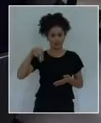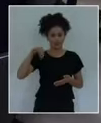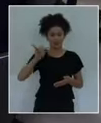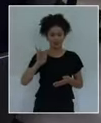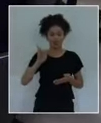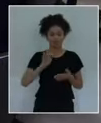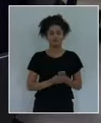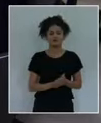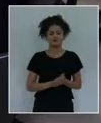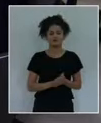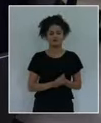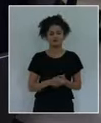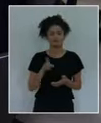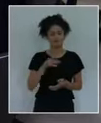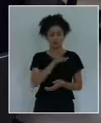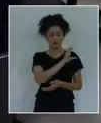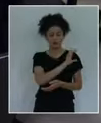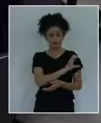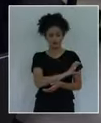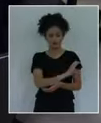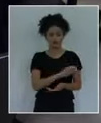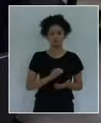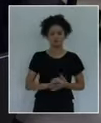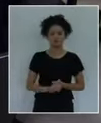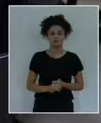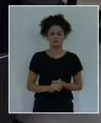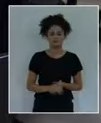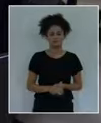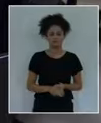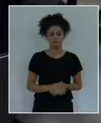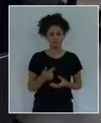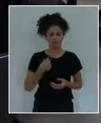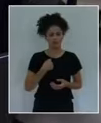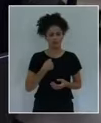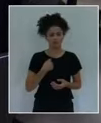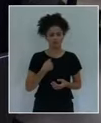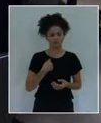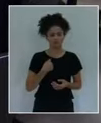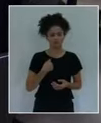Lameirinhas Arcanjo, coordenadora. Eu vou enviar